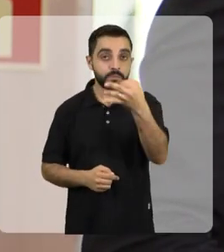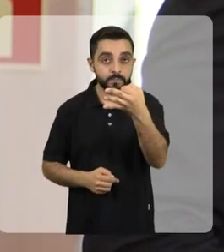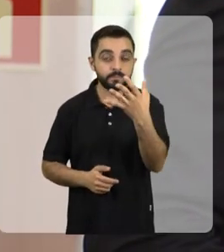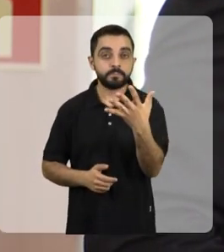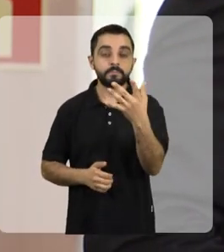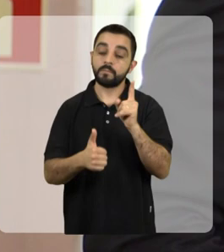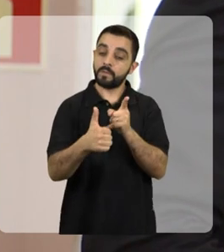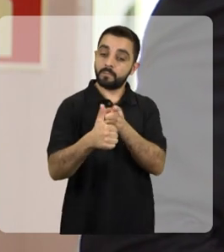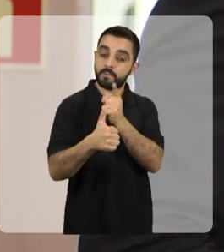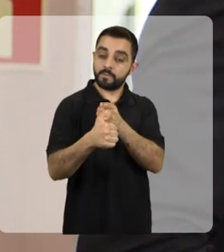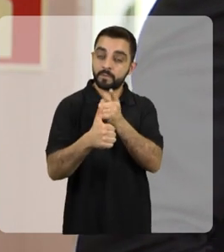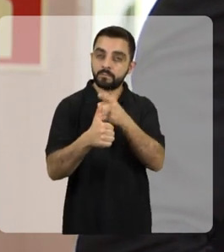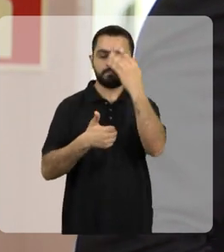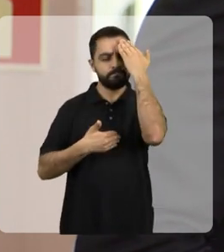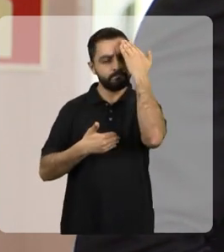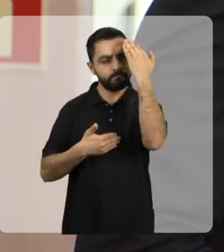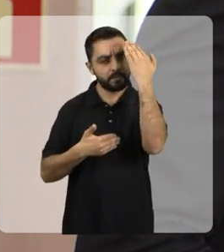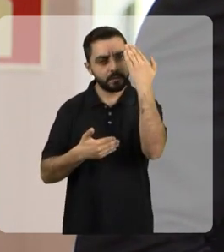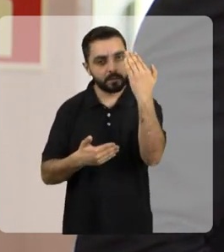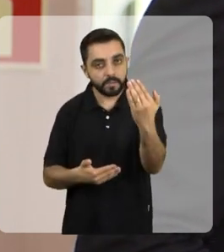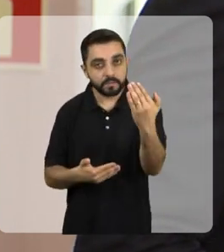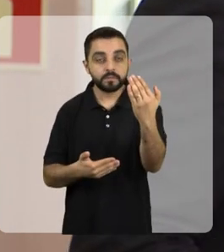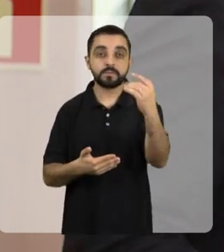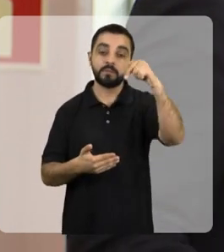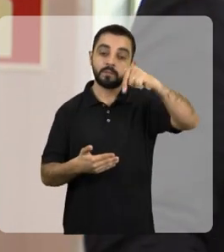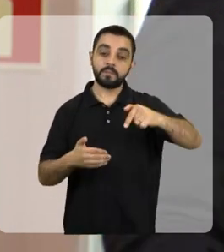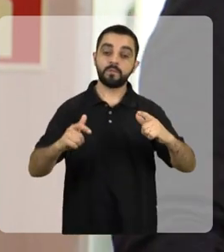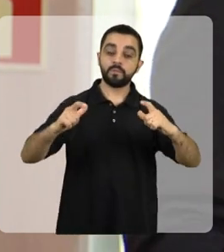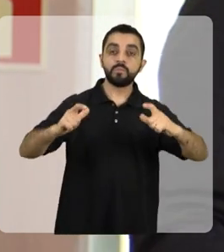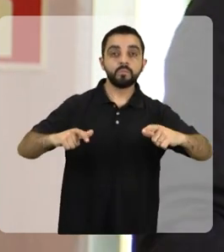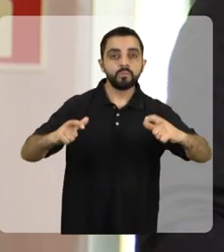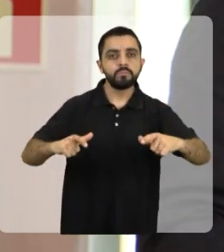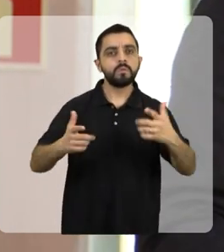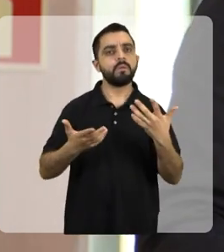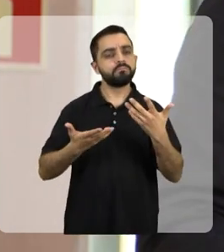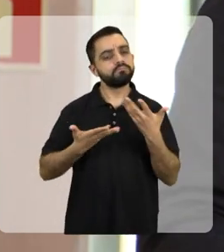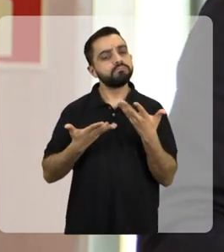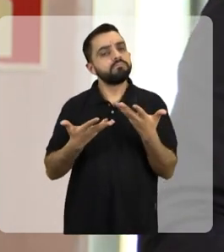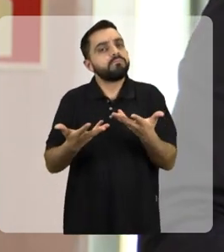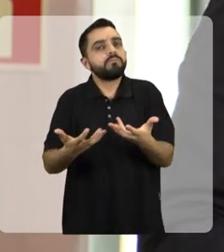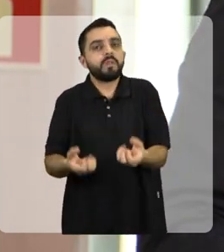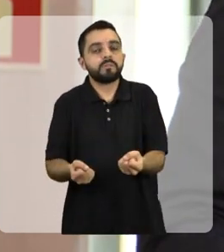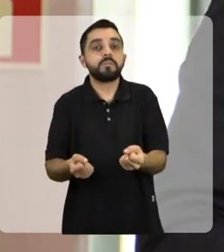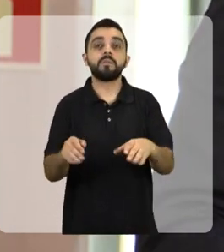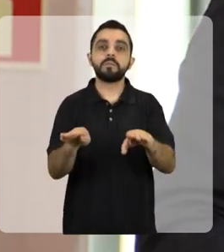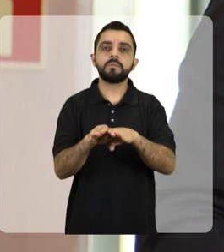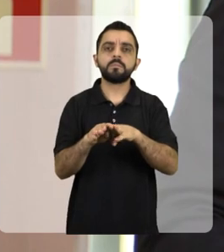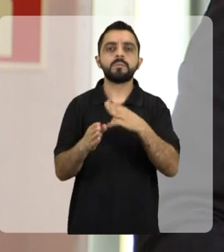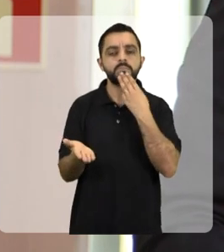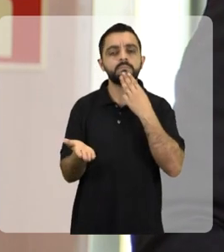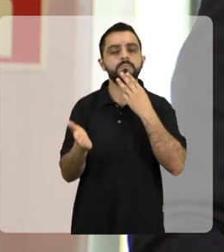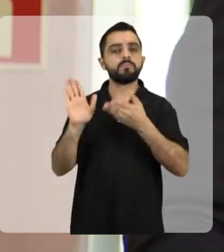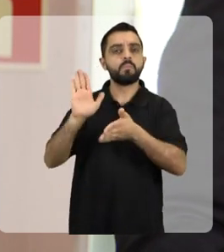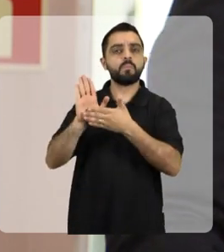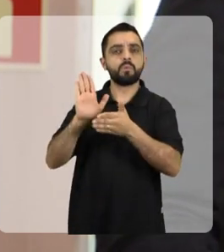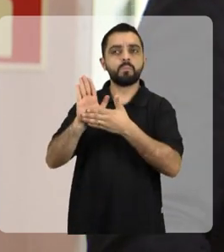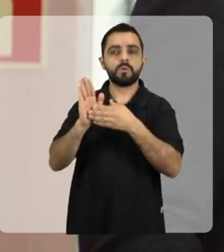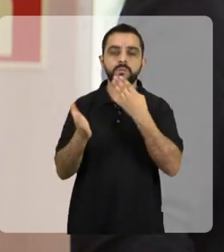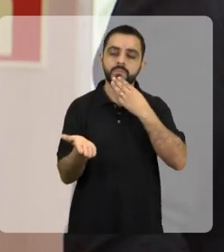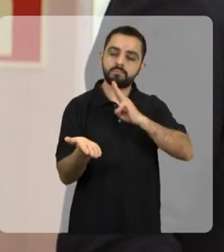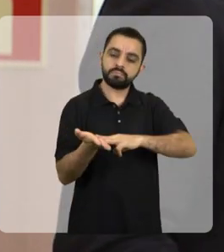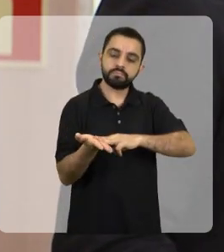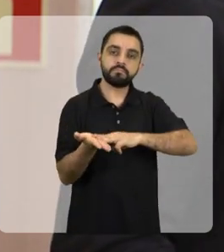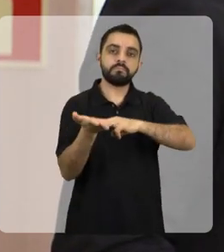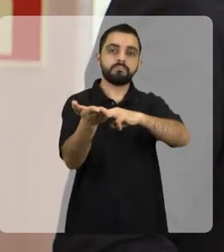agradecer. Agradecer a essa casa pela moção que foi aprovada ontem e que foi